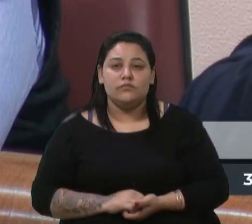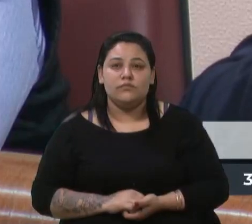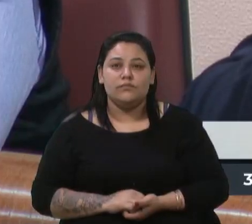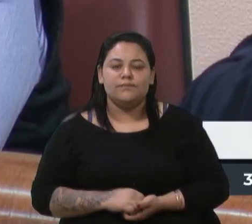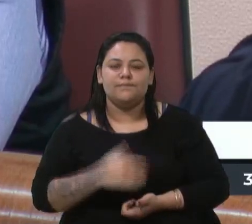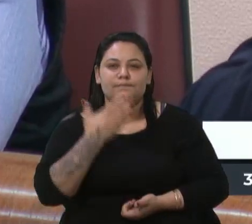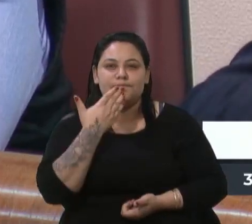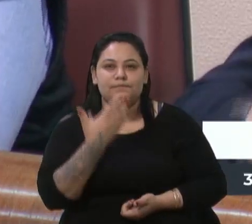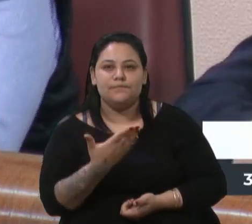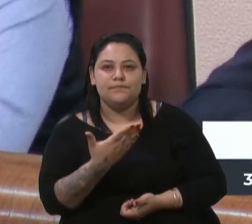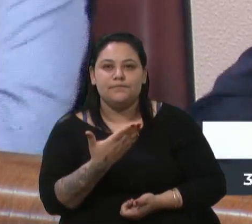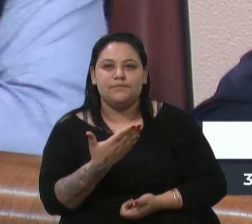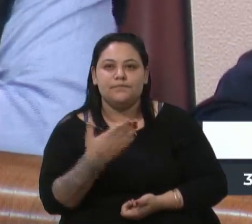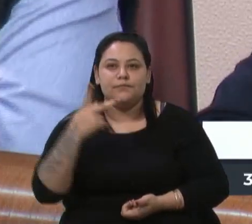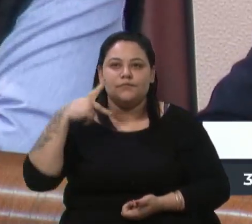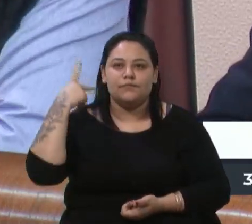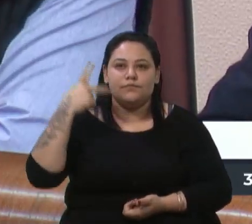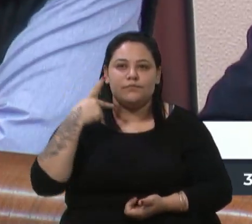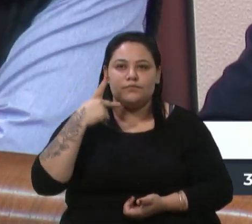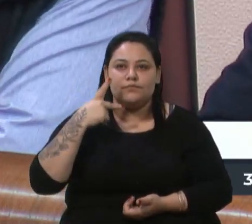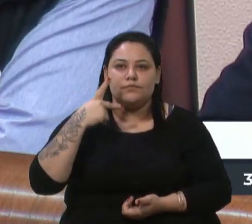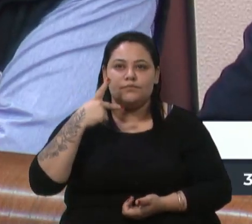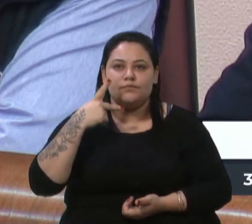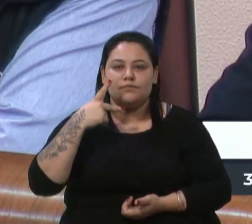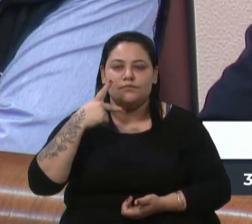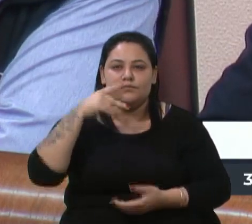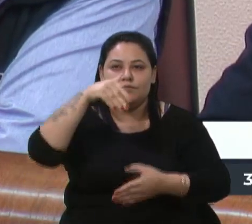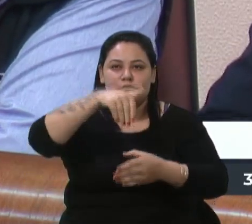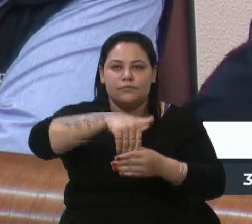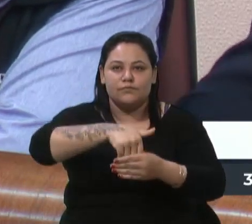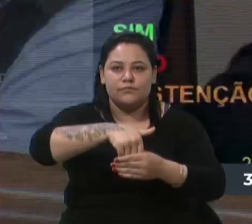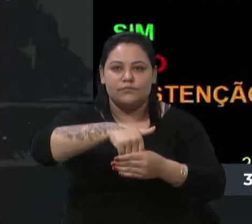Que os vereadores registrem seus votos.